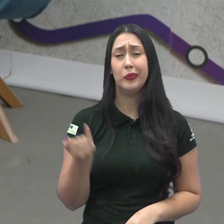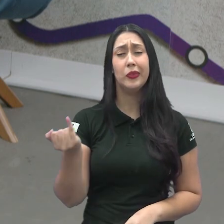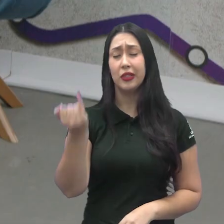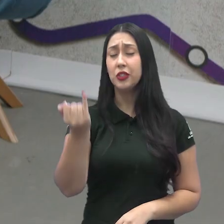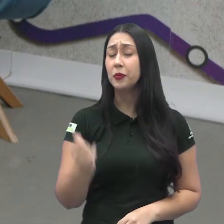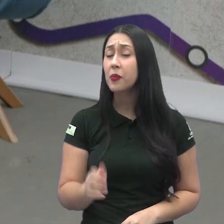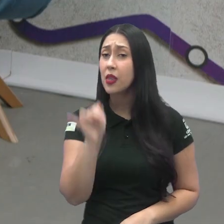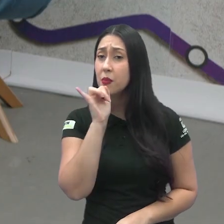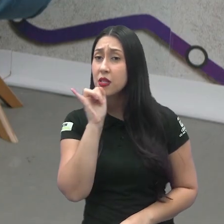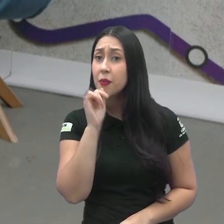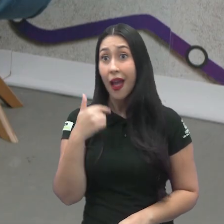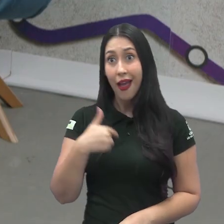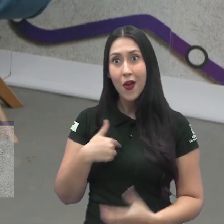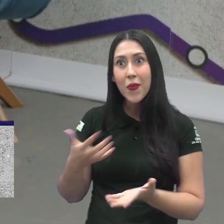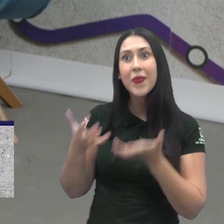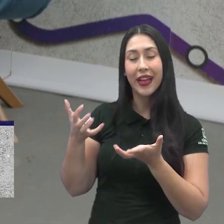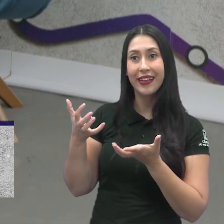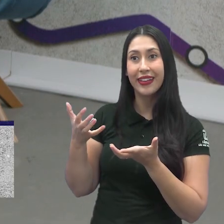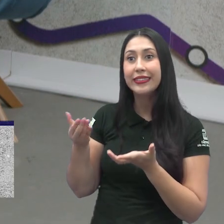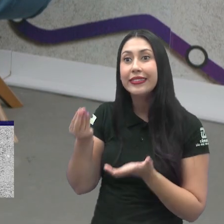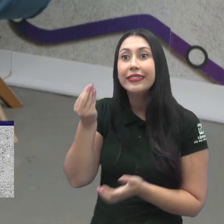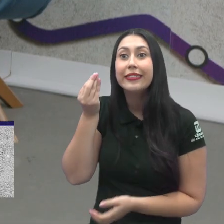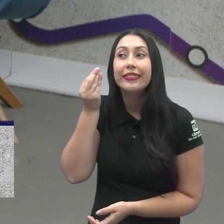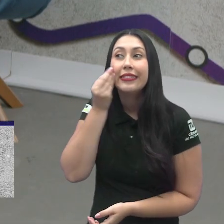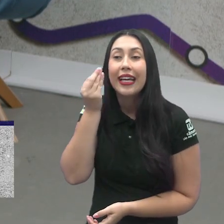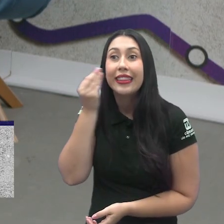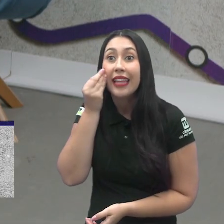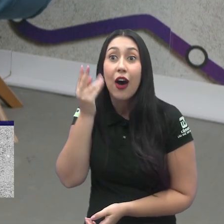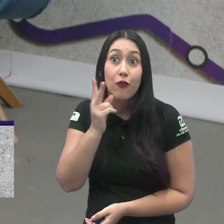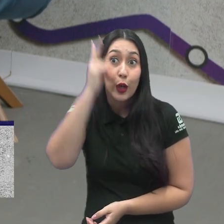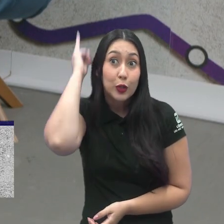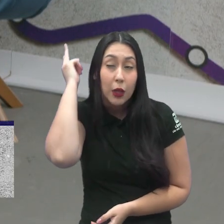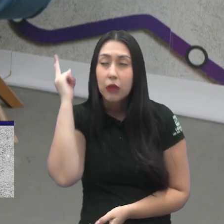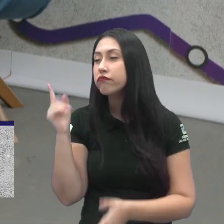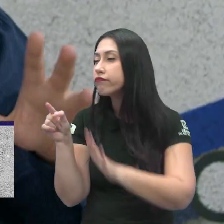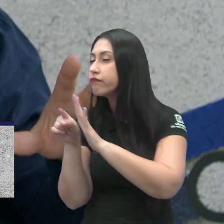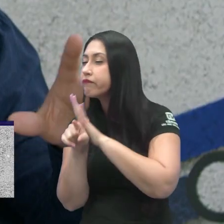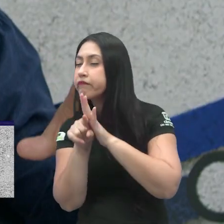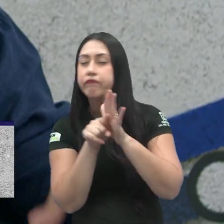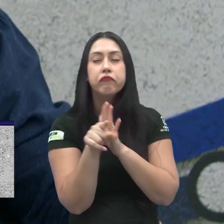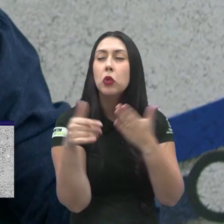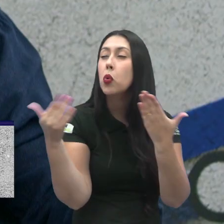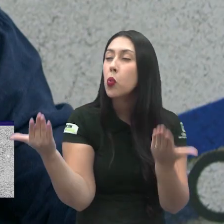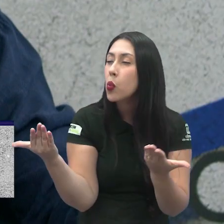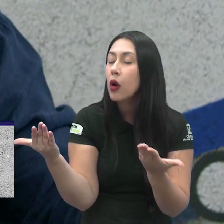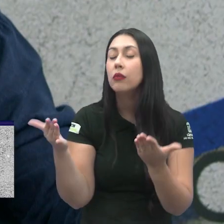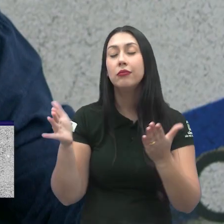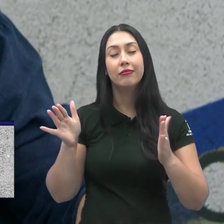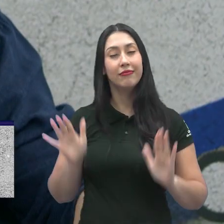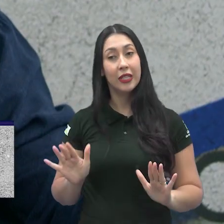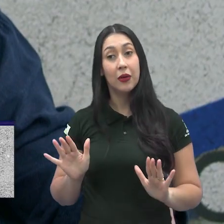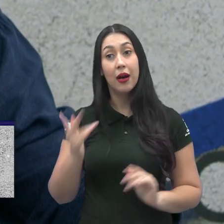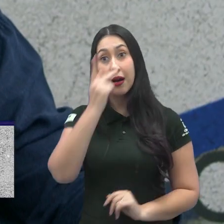por exemplo, quando eu queria fazer vestibular, estava pensando em quais carreiras eu queria escolher, quais outros caminhos que eu ia pensar, mas eu vejo